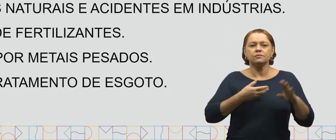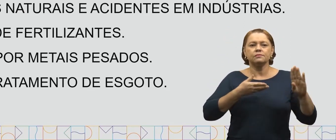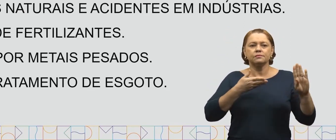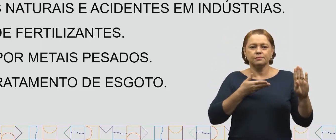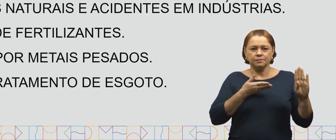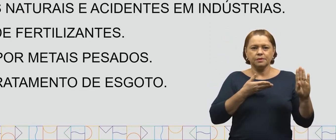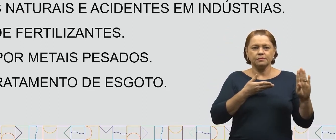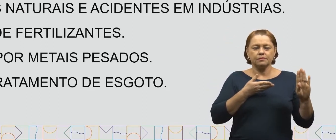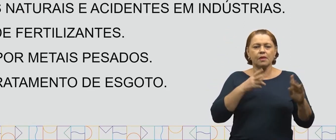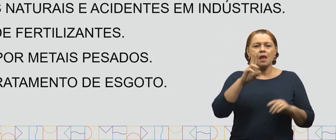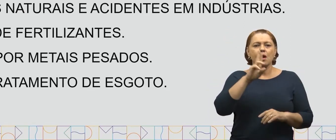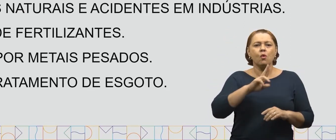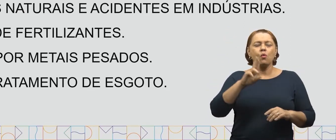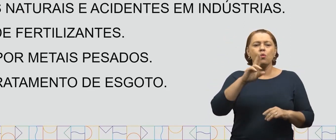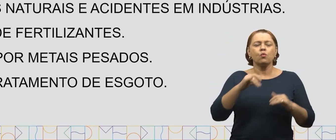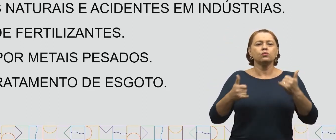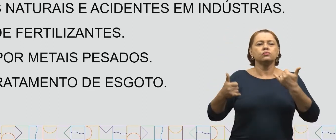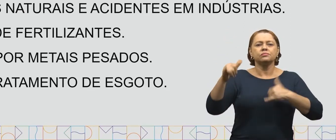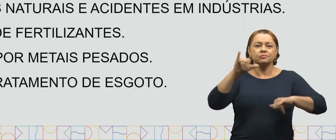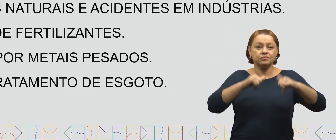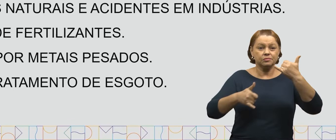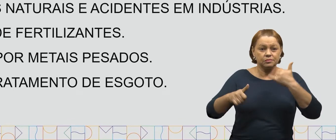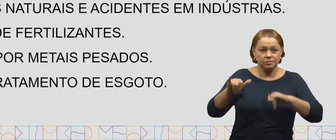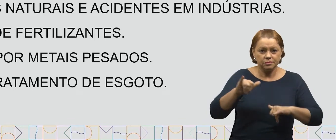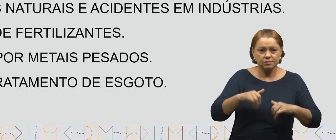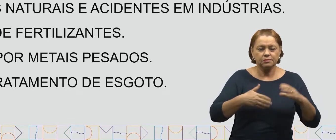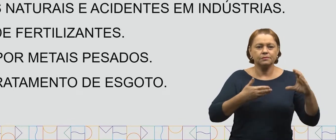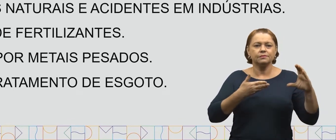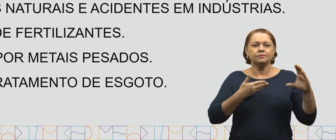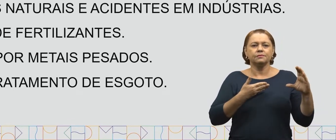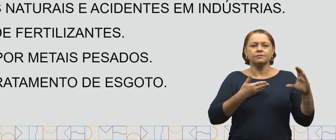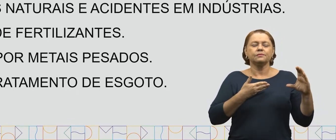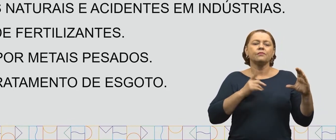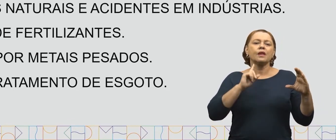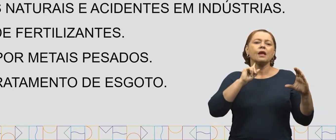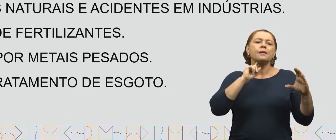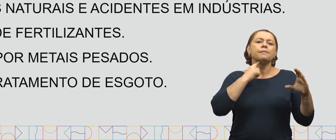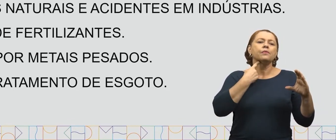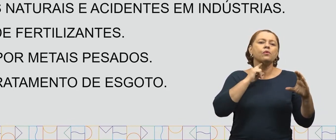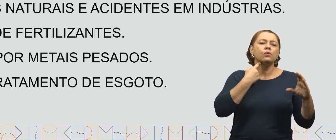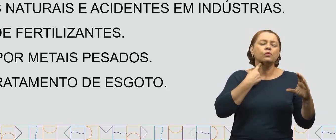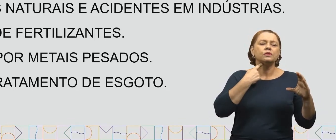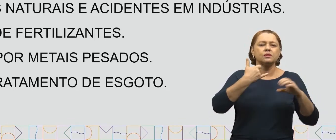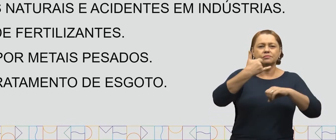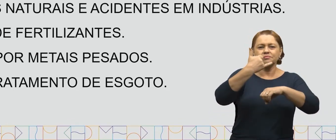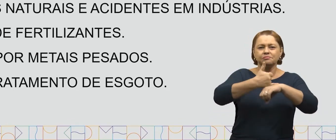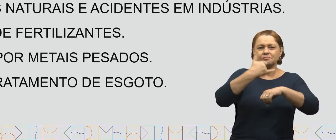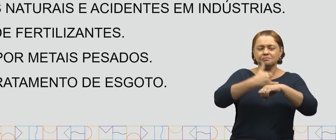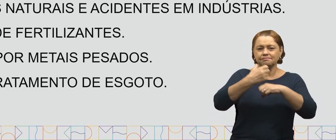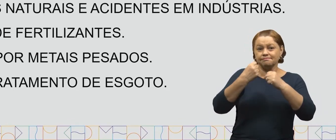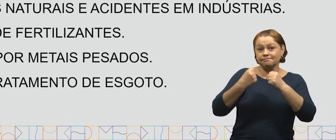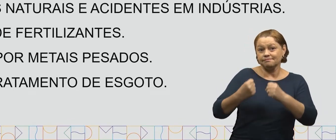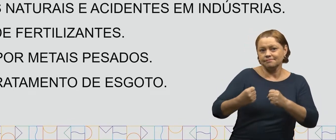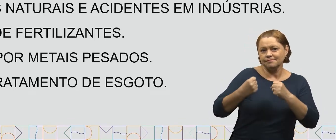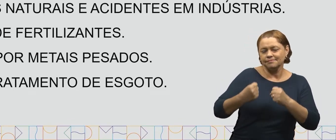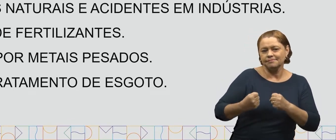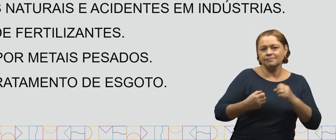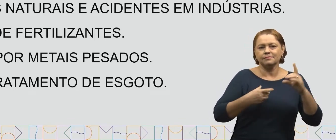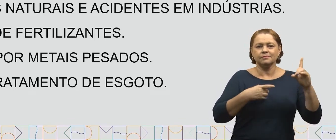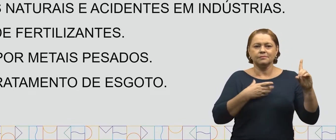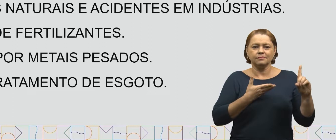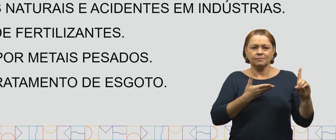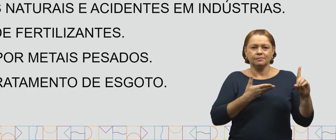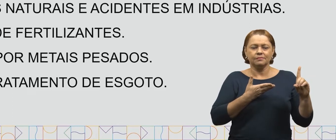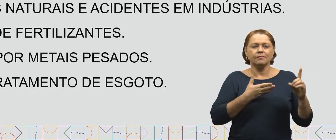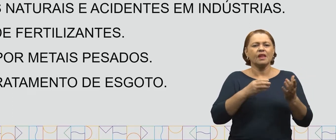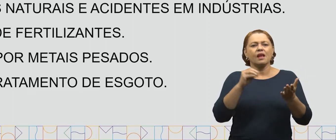B, pelo uso de fertilizantes. Opção C, poluição por metais pesados. E opção